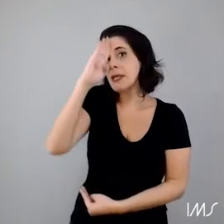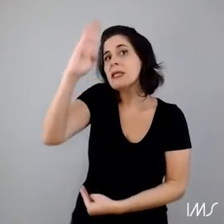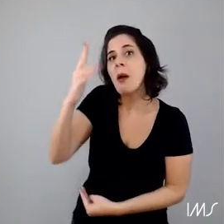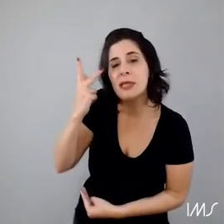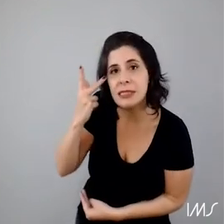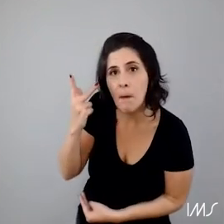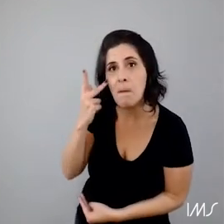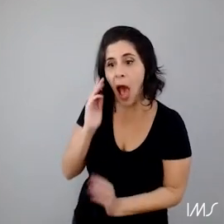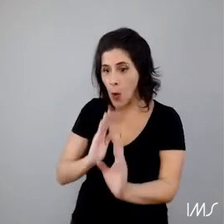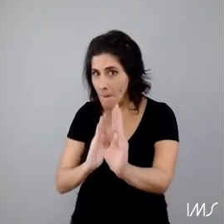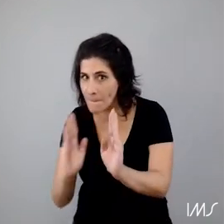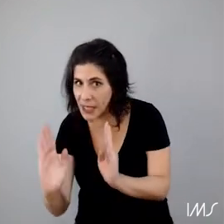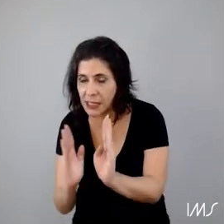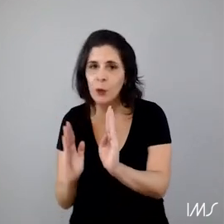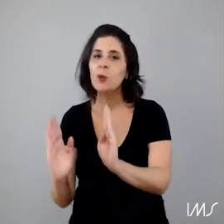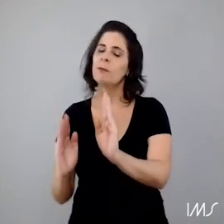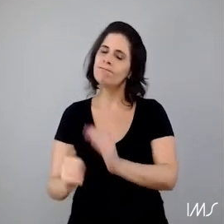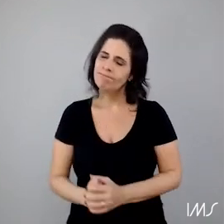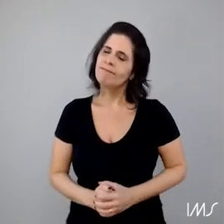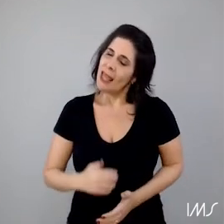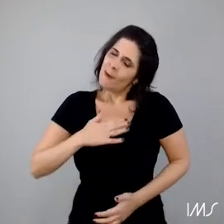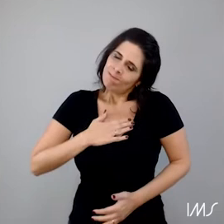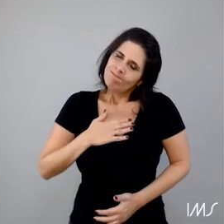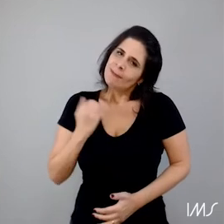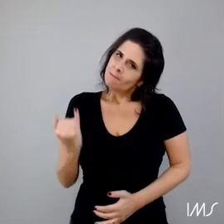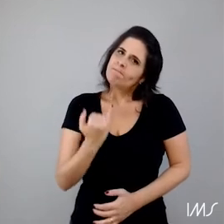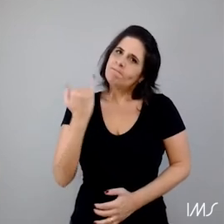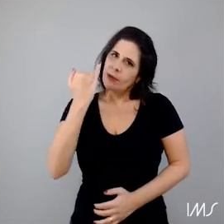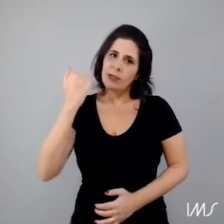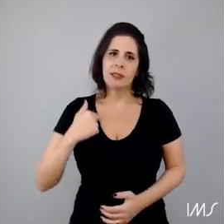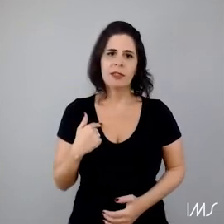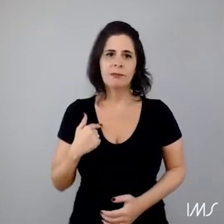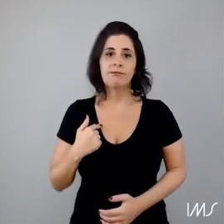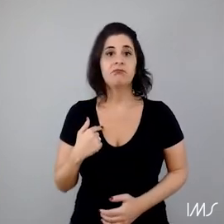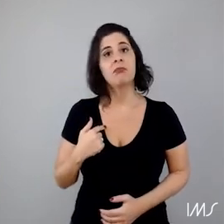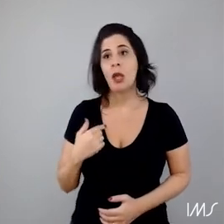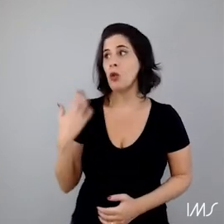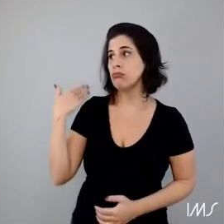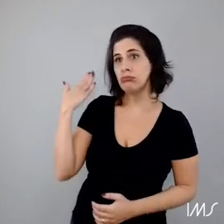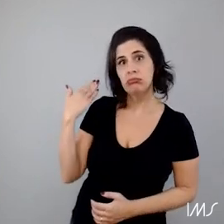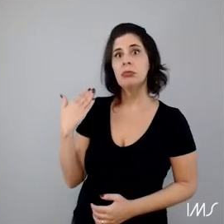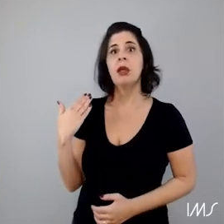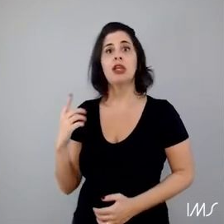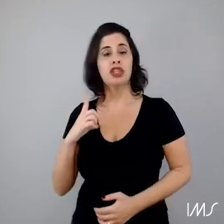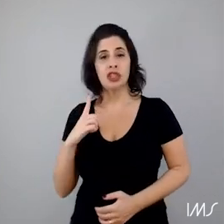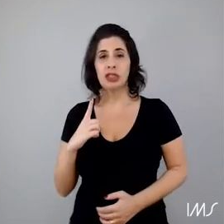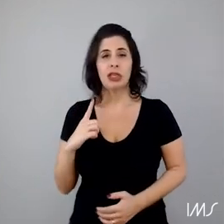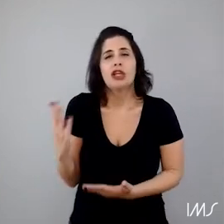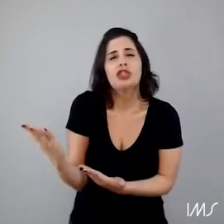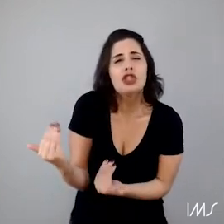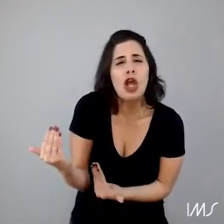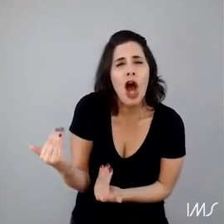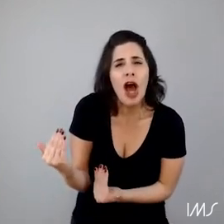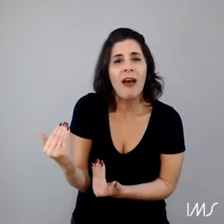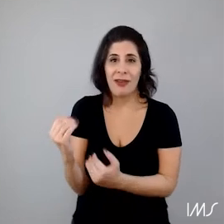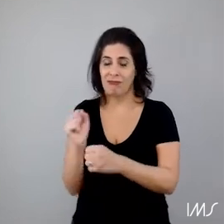nesse período que, pessoalmente, eu ingresso, ainda muito jovem, aos 18 anos, né,